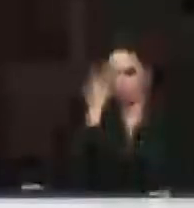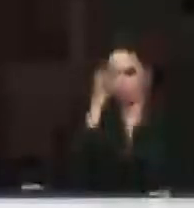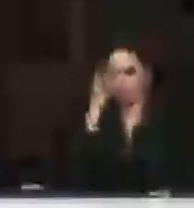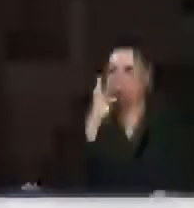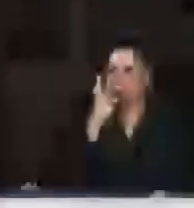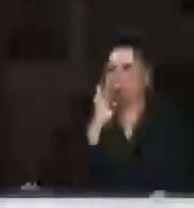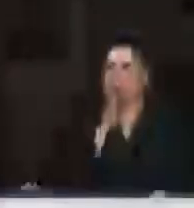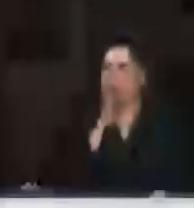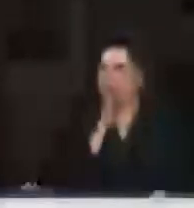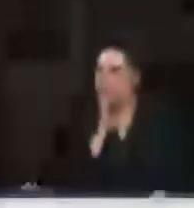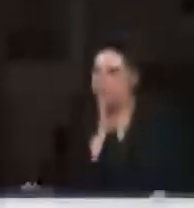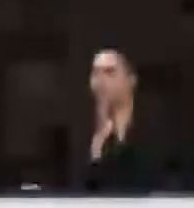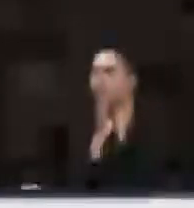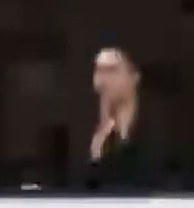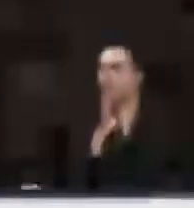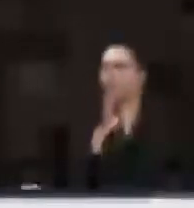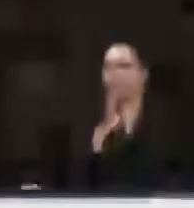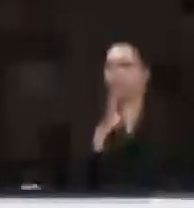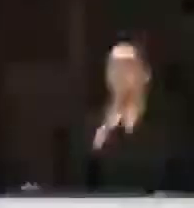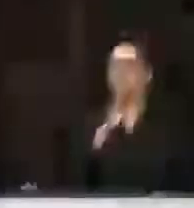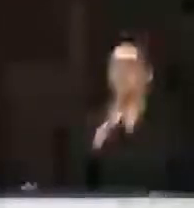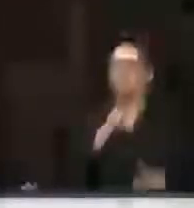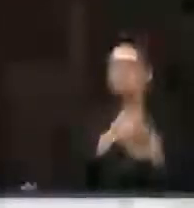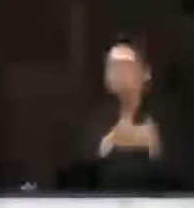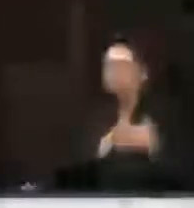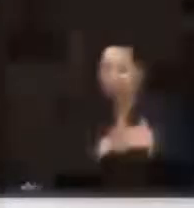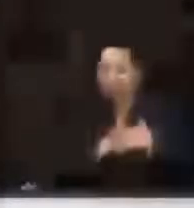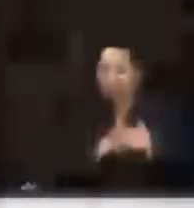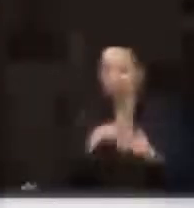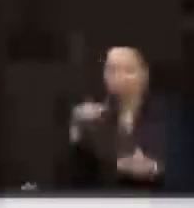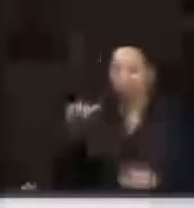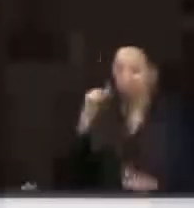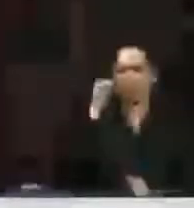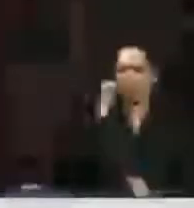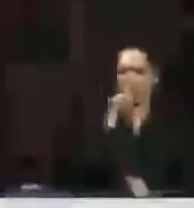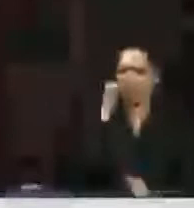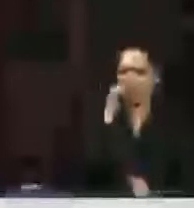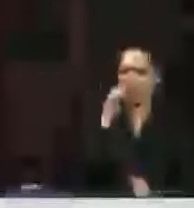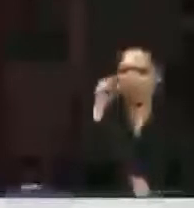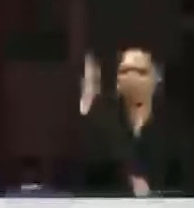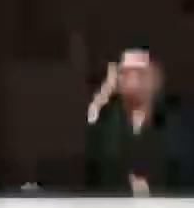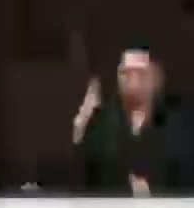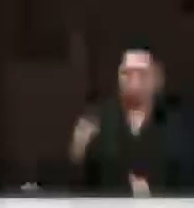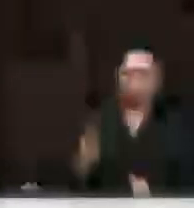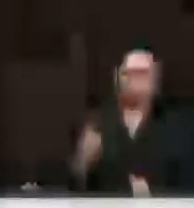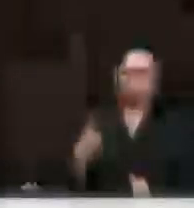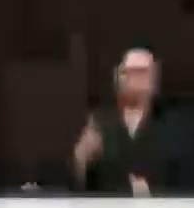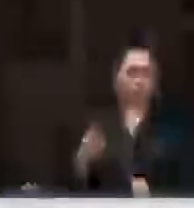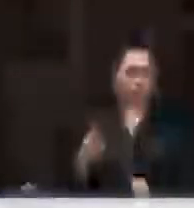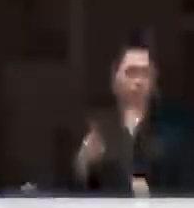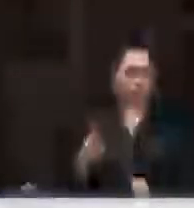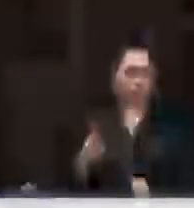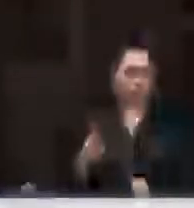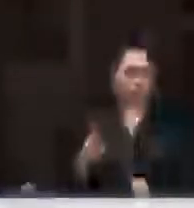conheceram, que estimavam Marielle Franco, fico a imaginar